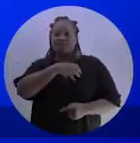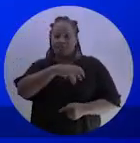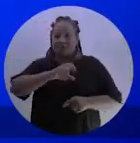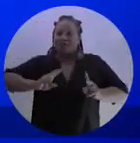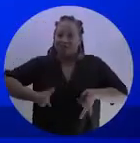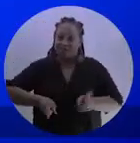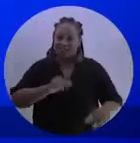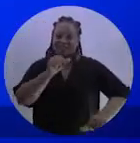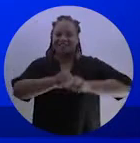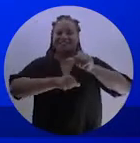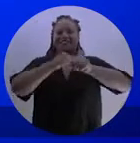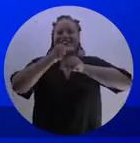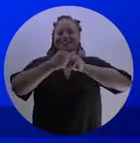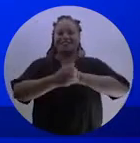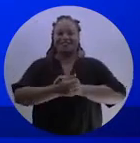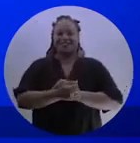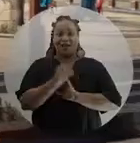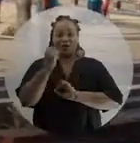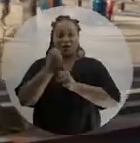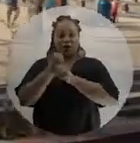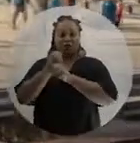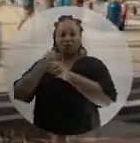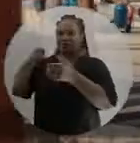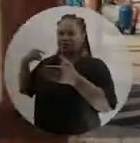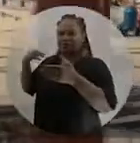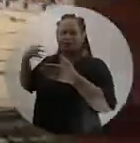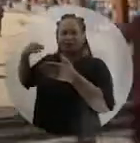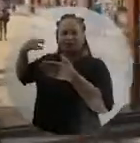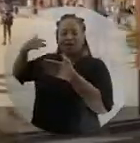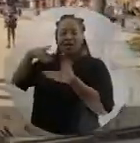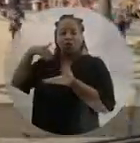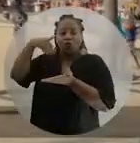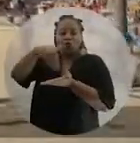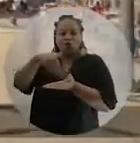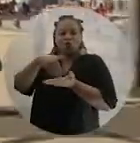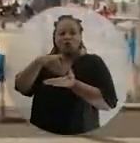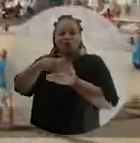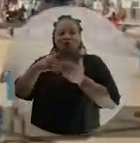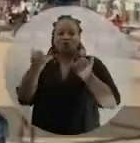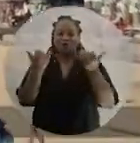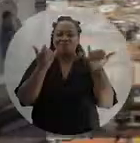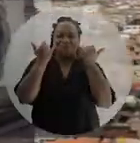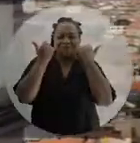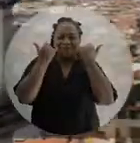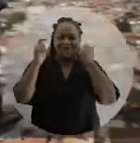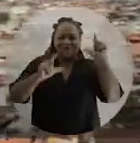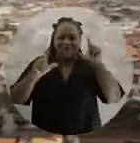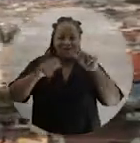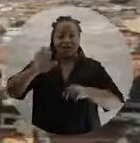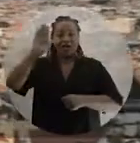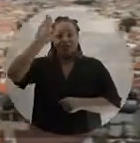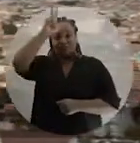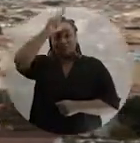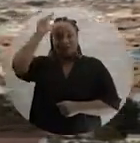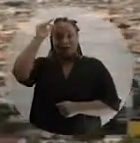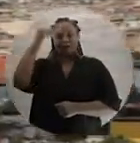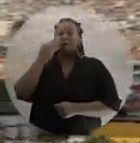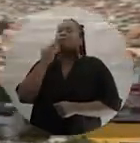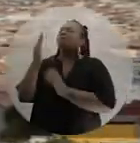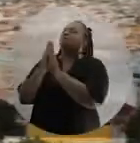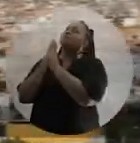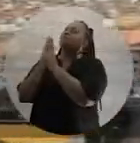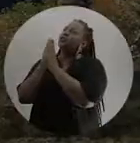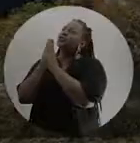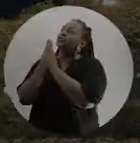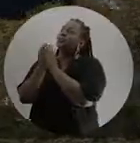para Salvador seguir se transformando. Há 8 anos, comecei meu último programa como candidato a prefeito, pedindo ao Senhor